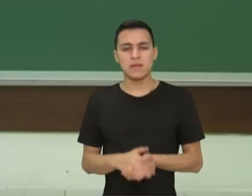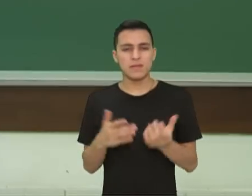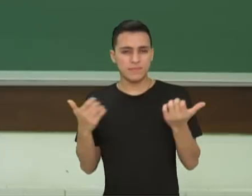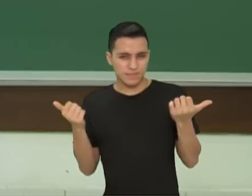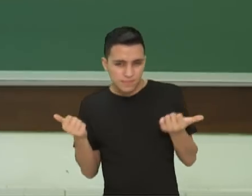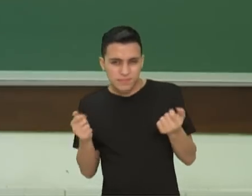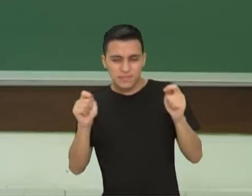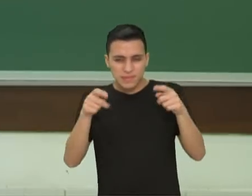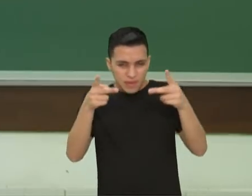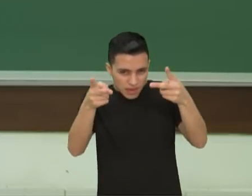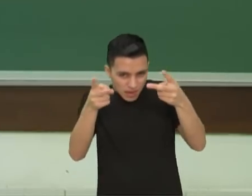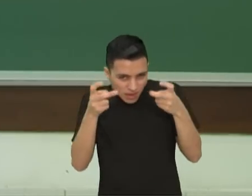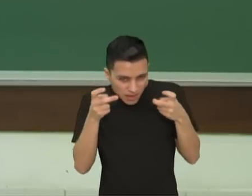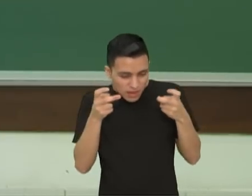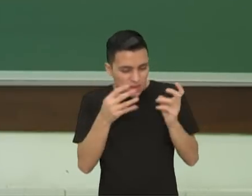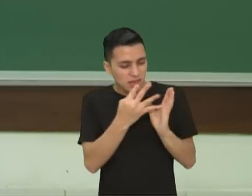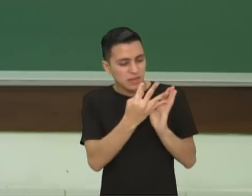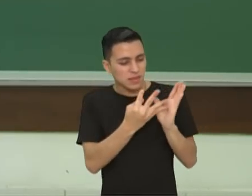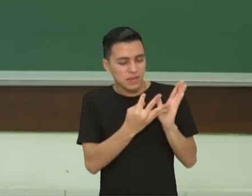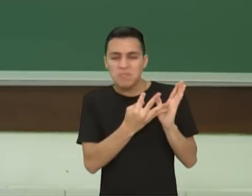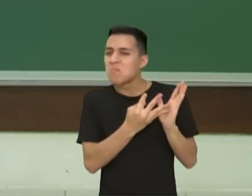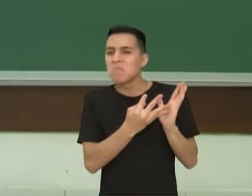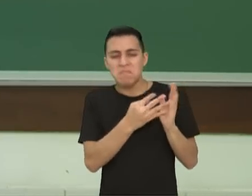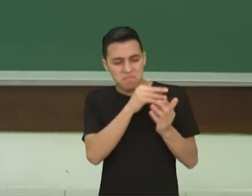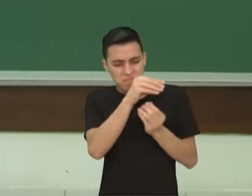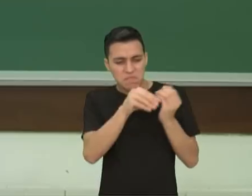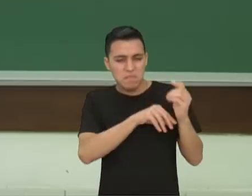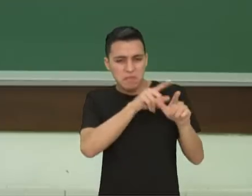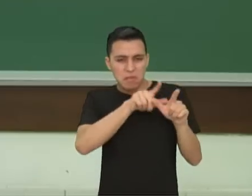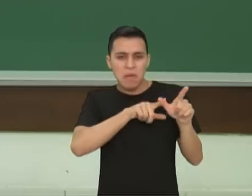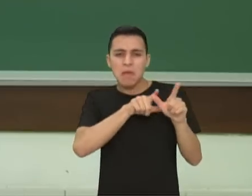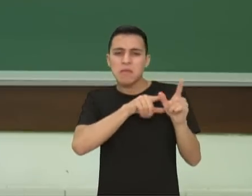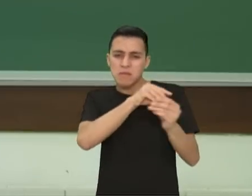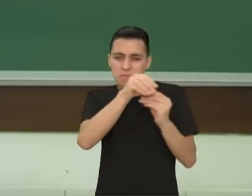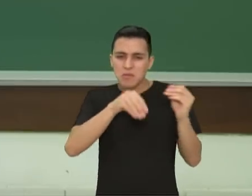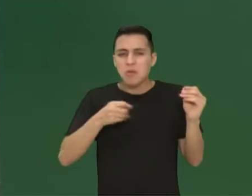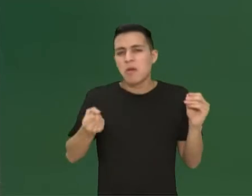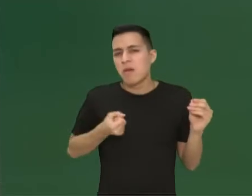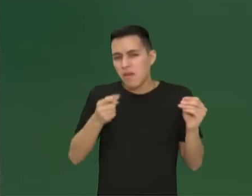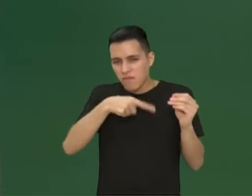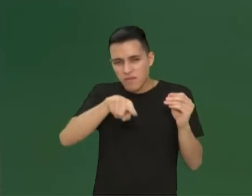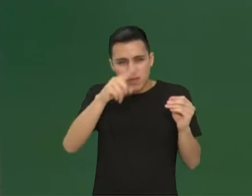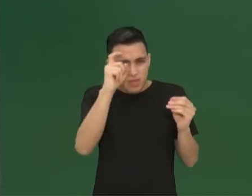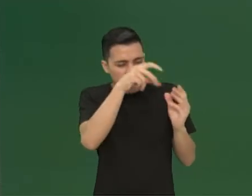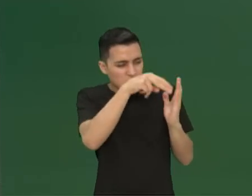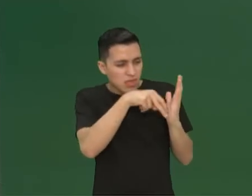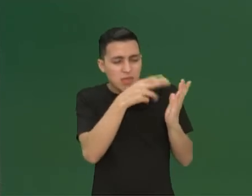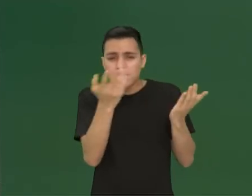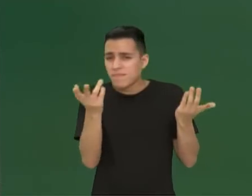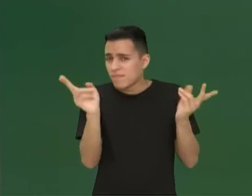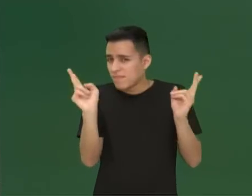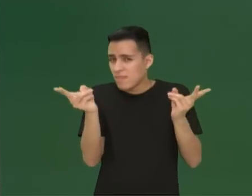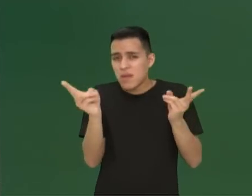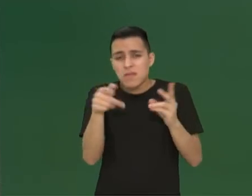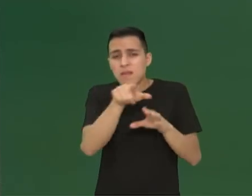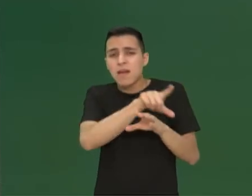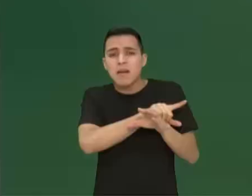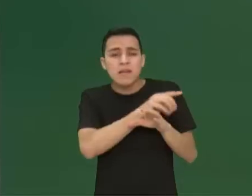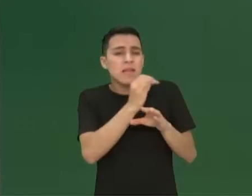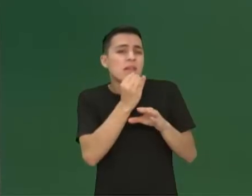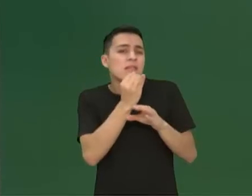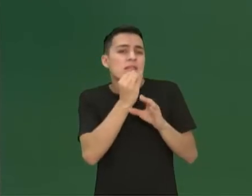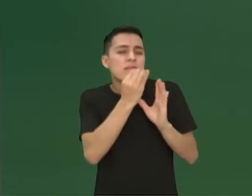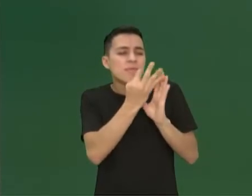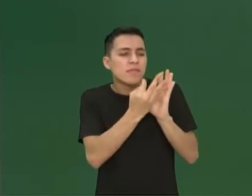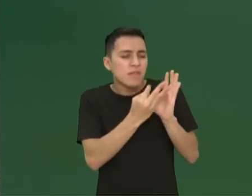Você percebeu que esse texto tem letras e números? Sentiu dificuldade? É o mesmo exemplo anterior